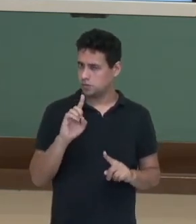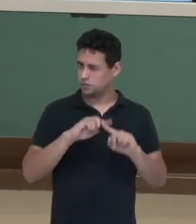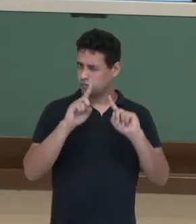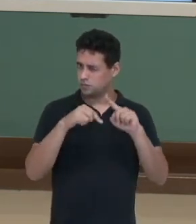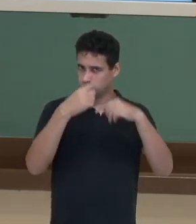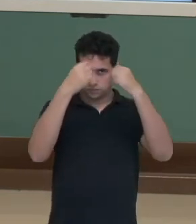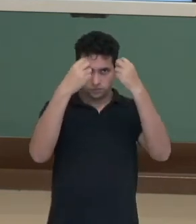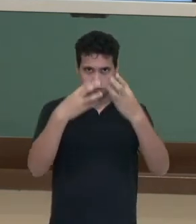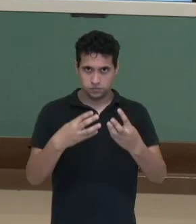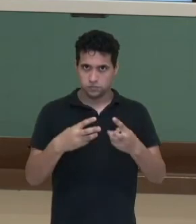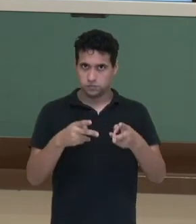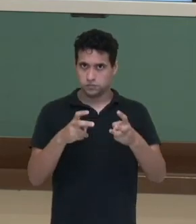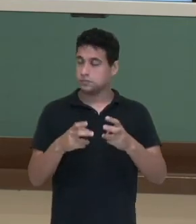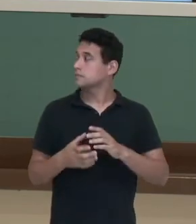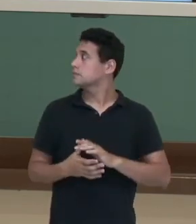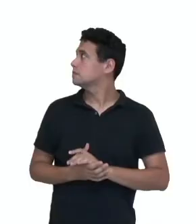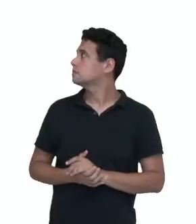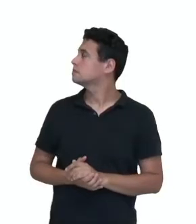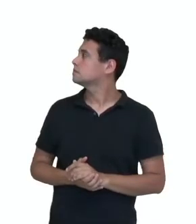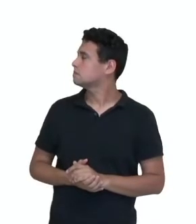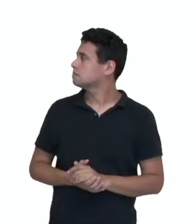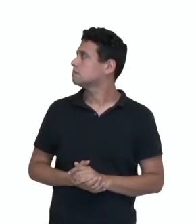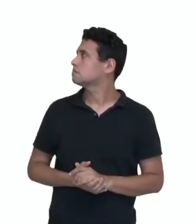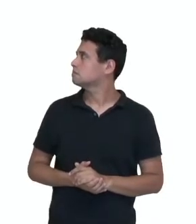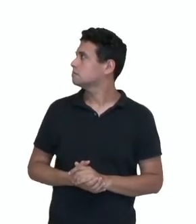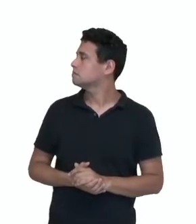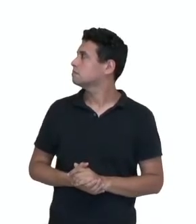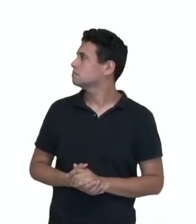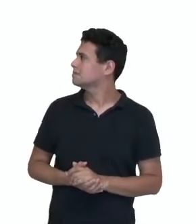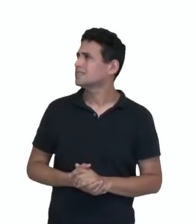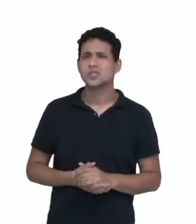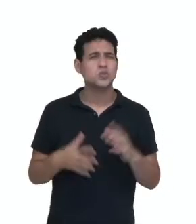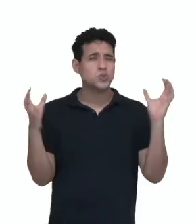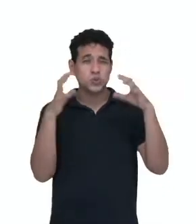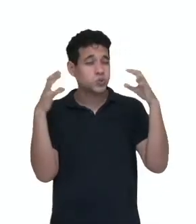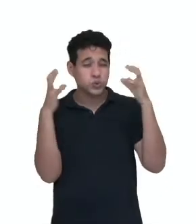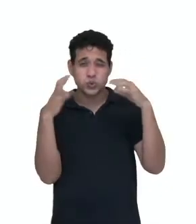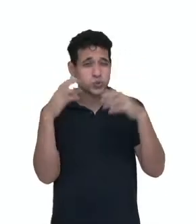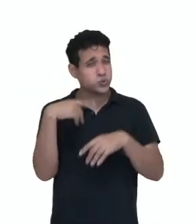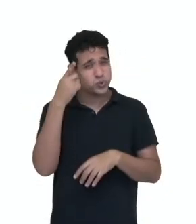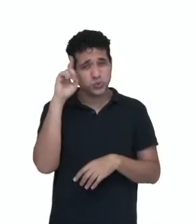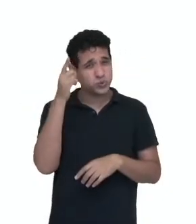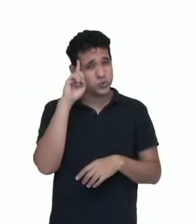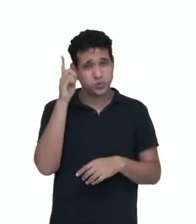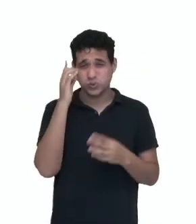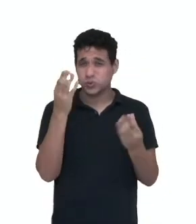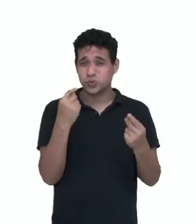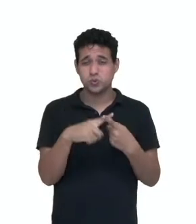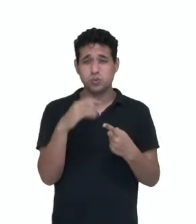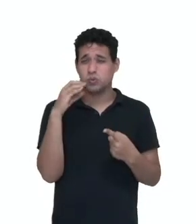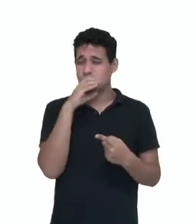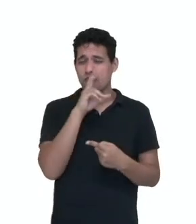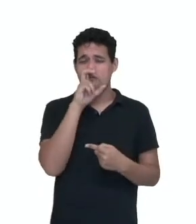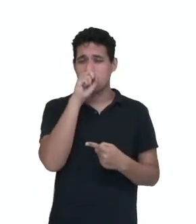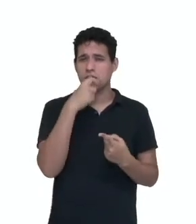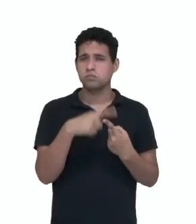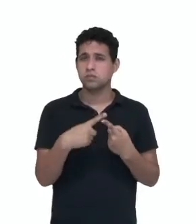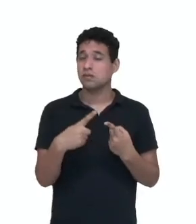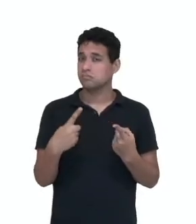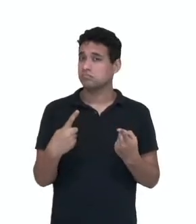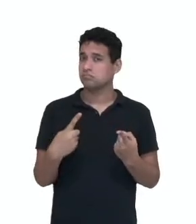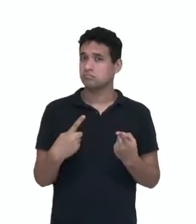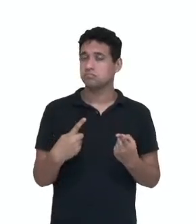ver. Vamos a ver aqui, ó. Muchos días ha llovido, pero la temperatura caliente fue intensa debido a la